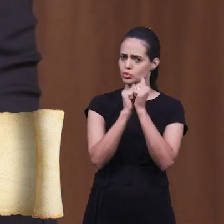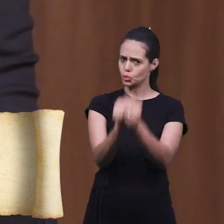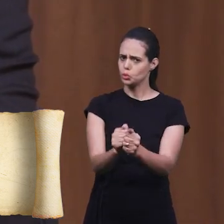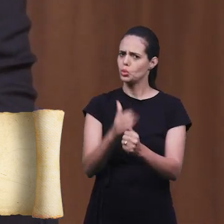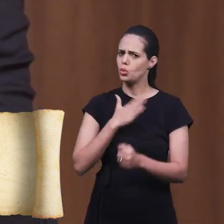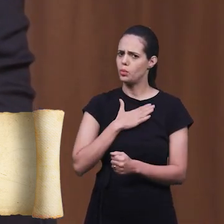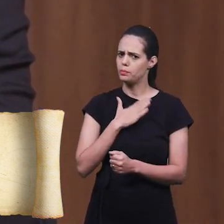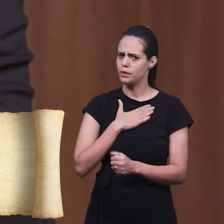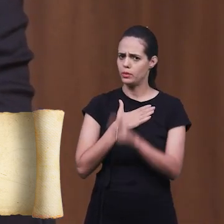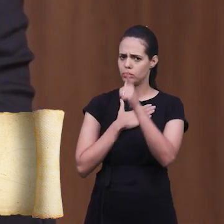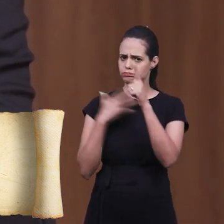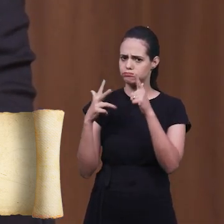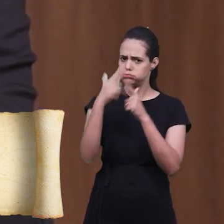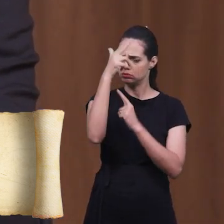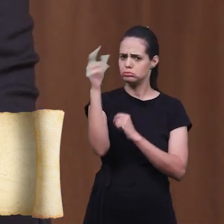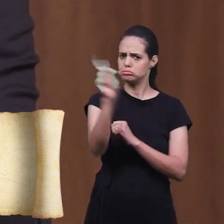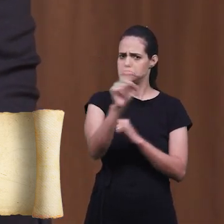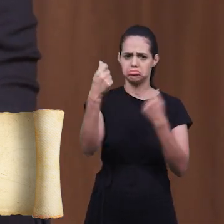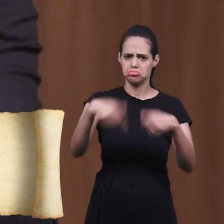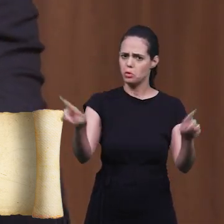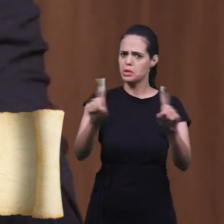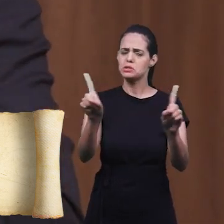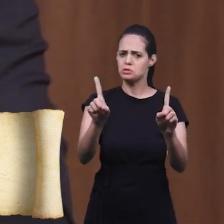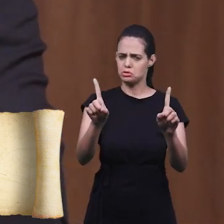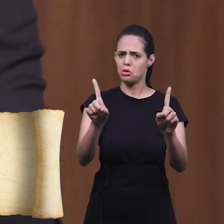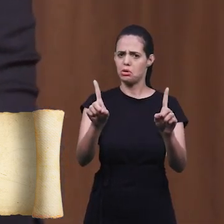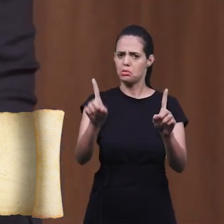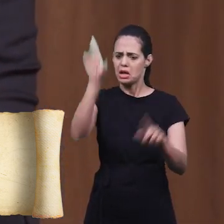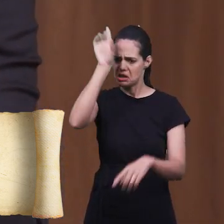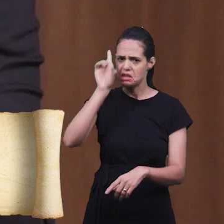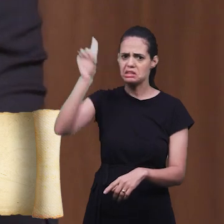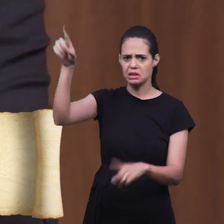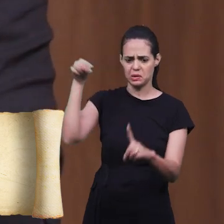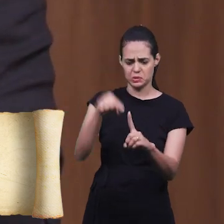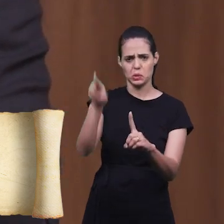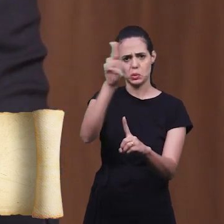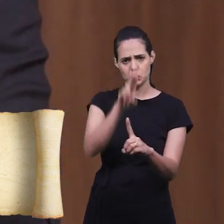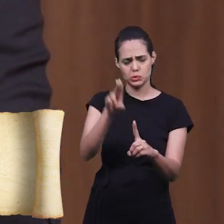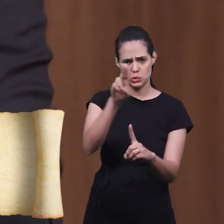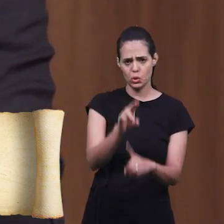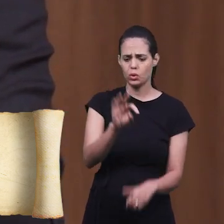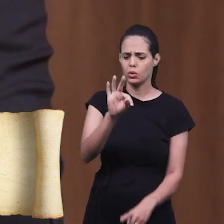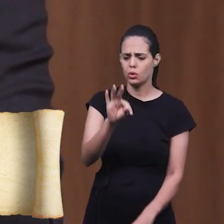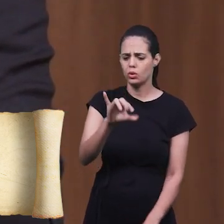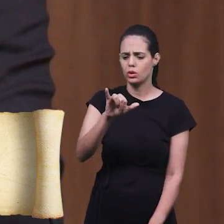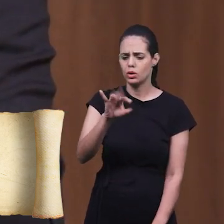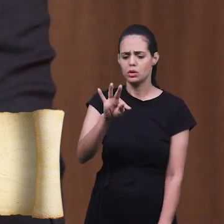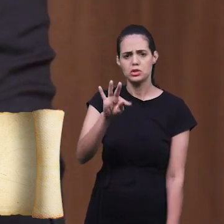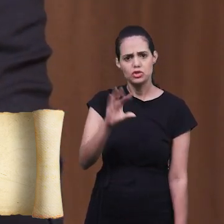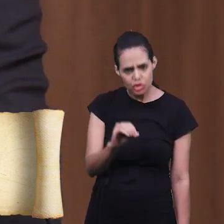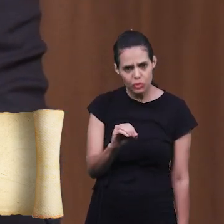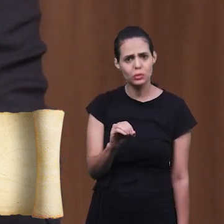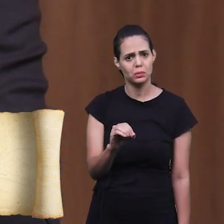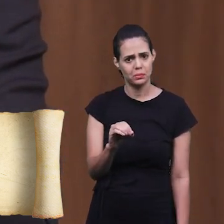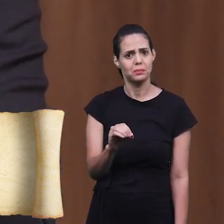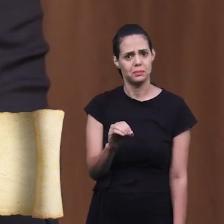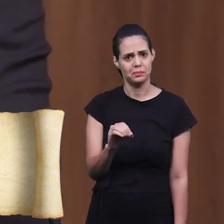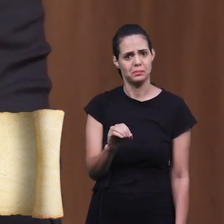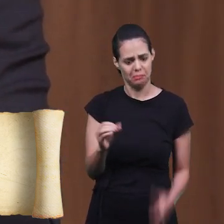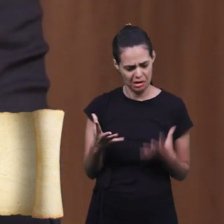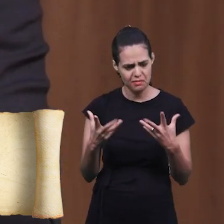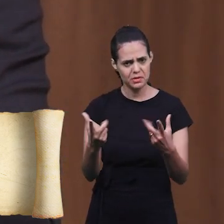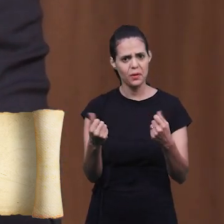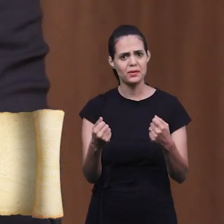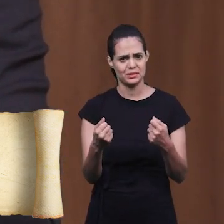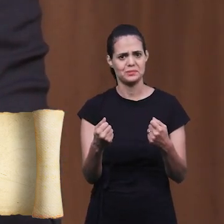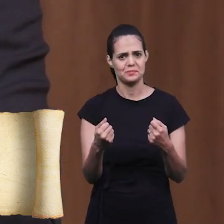foi obrigado a se circuncidar e Deus não deixou de operar. Pelo contrário, Deus operou muitas maravilhas, não é? E